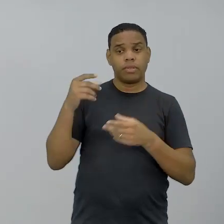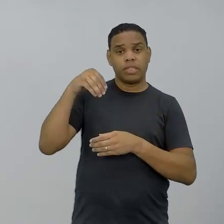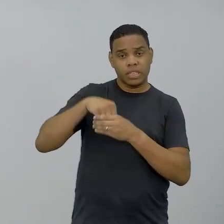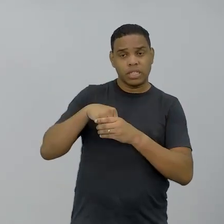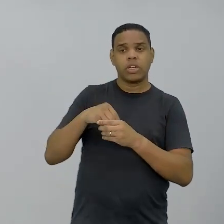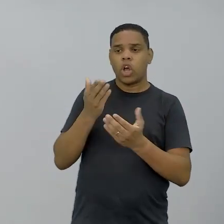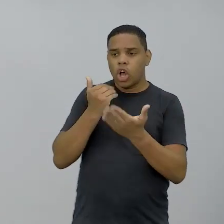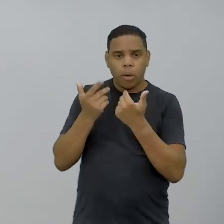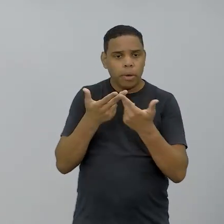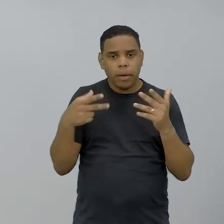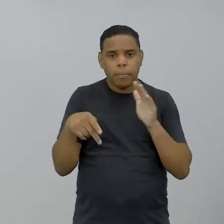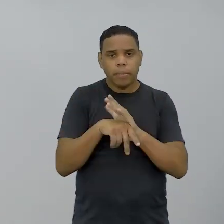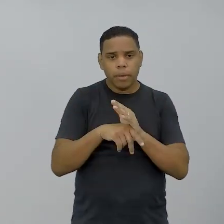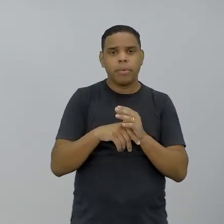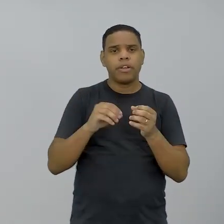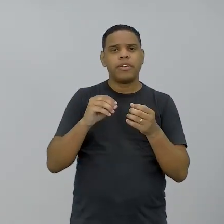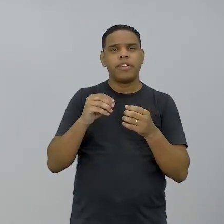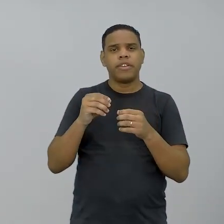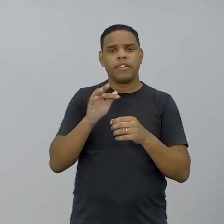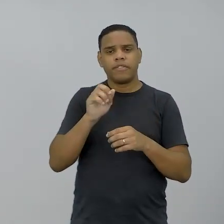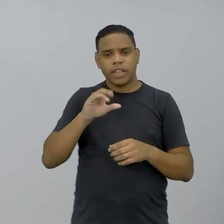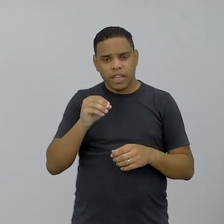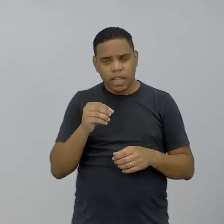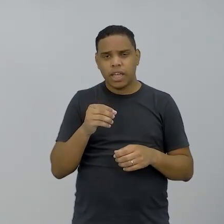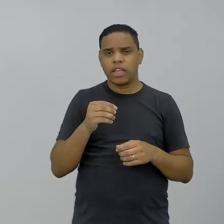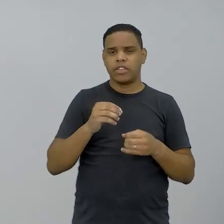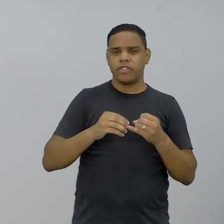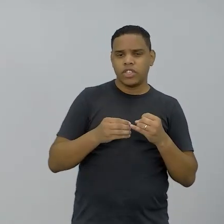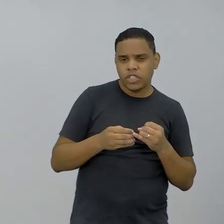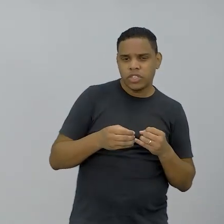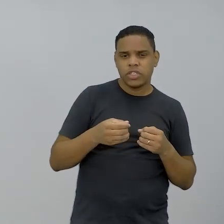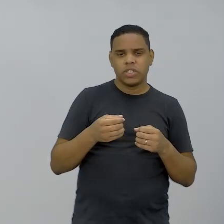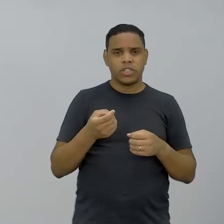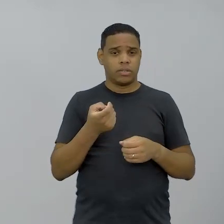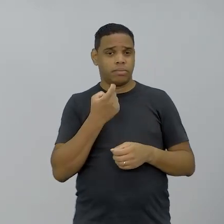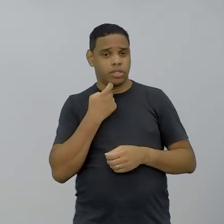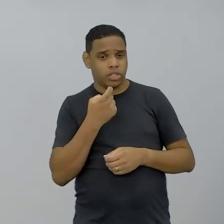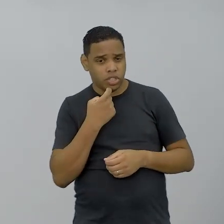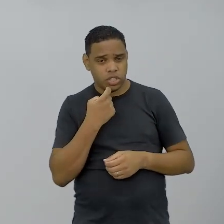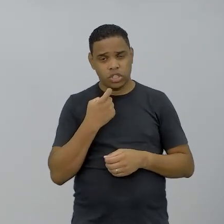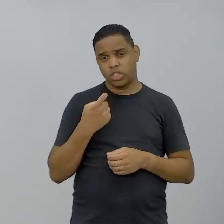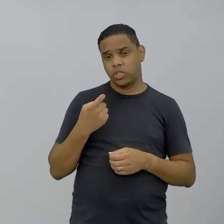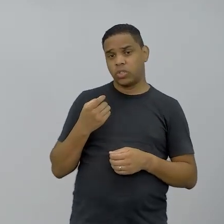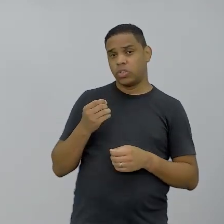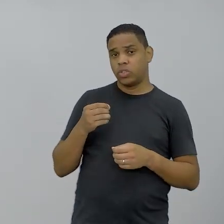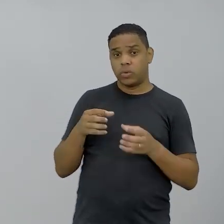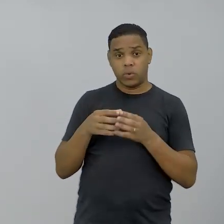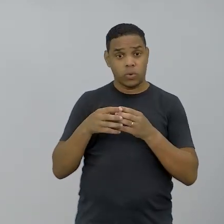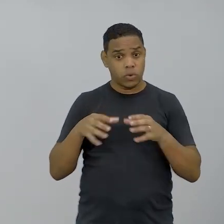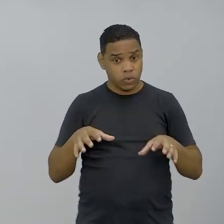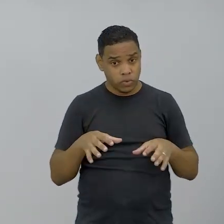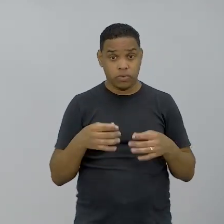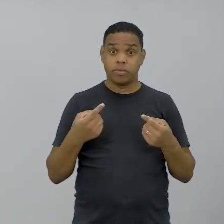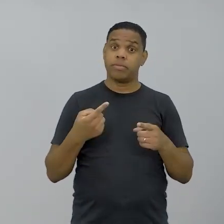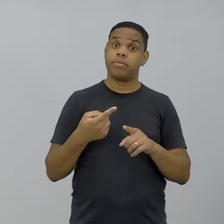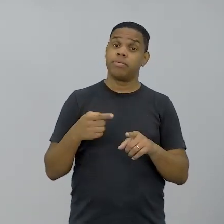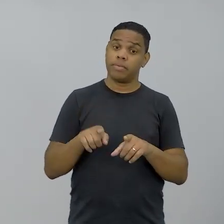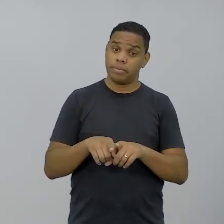ferro, feijãozinho, uma couve, né, um peixinho, ovo